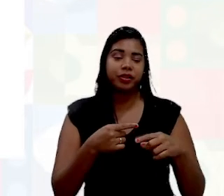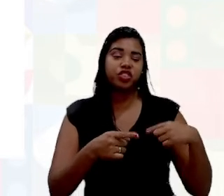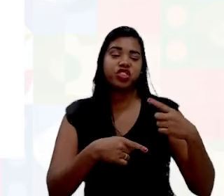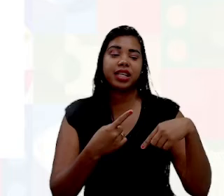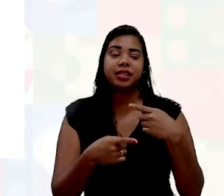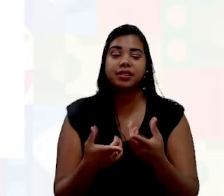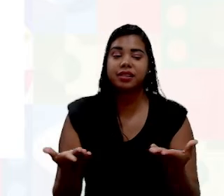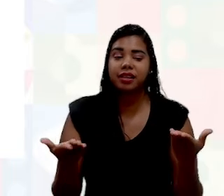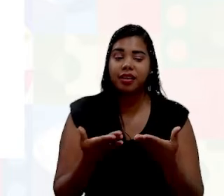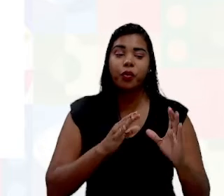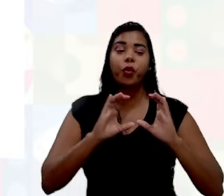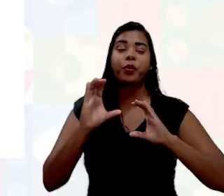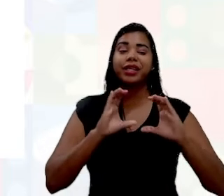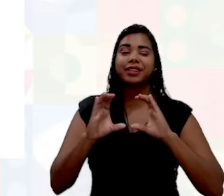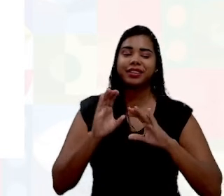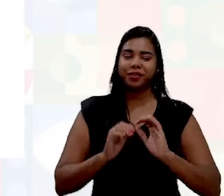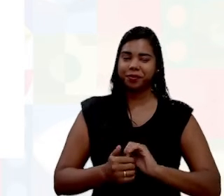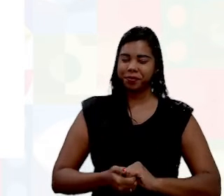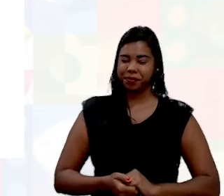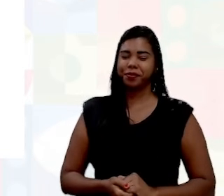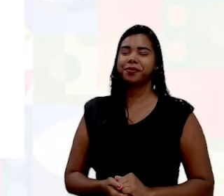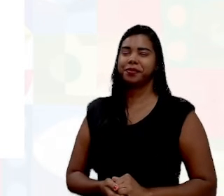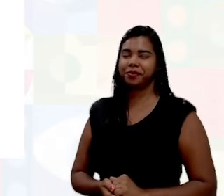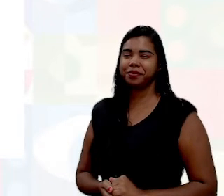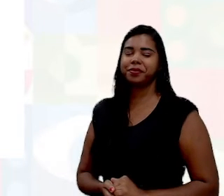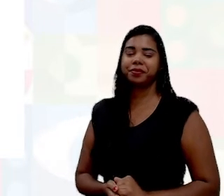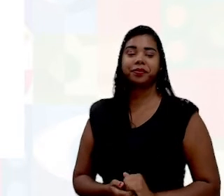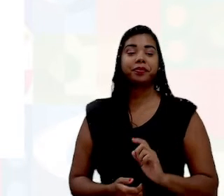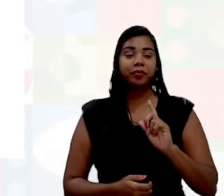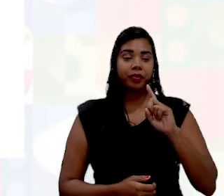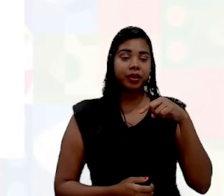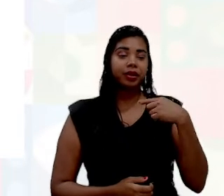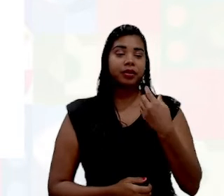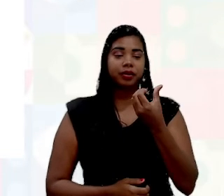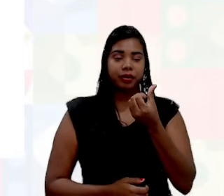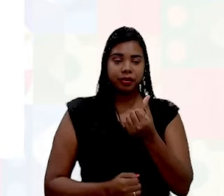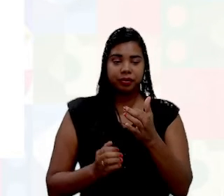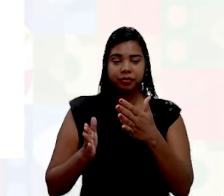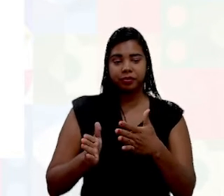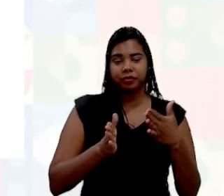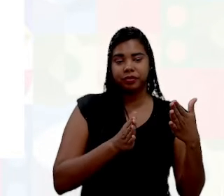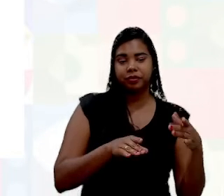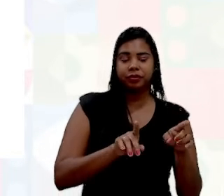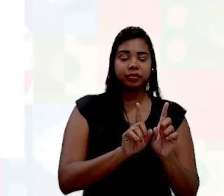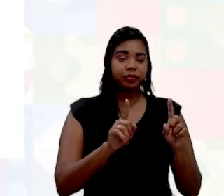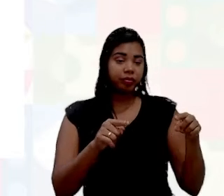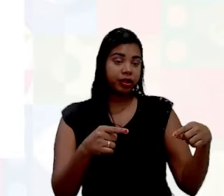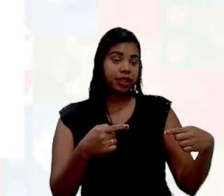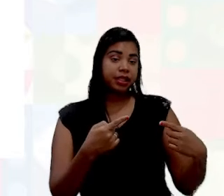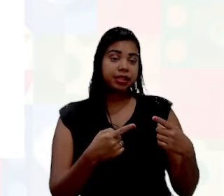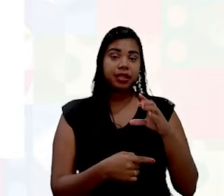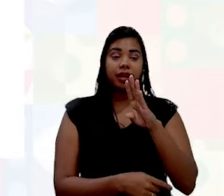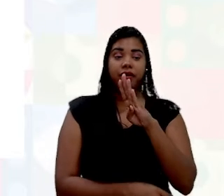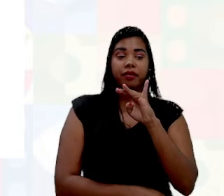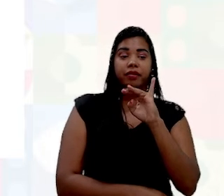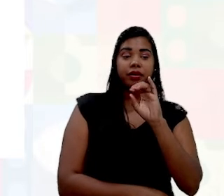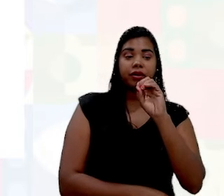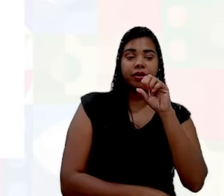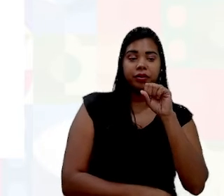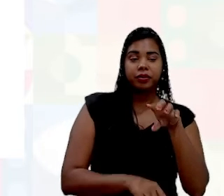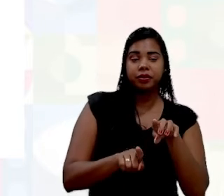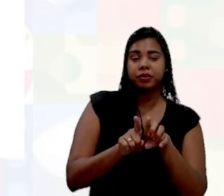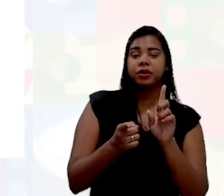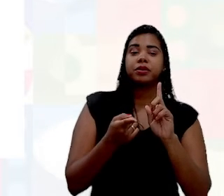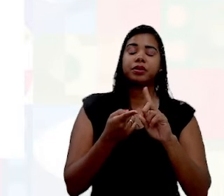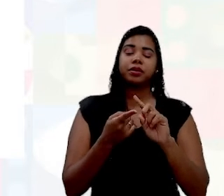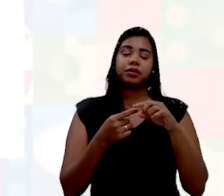geração, essa comunicação, tá? Depois, na sexta etapa, a gente vai adicionar os arquivos das views, né? Na sétima, a gente vai ver o